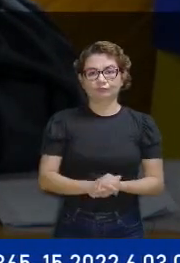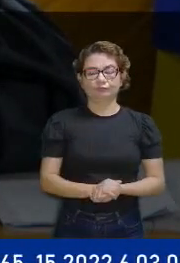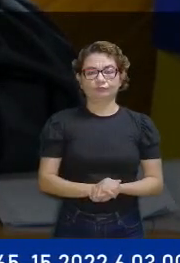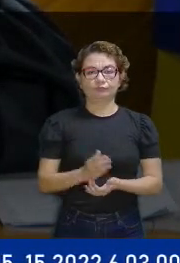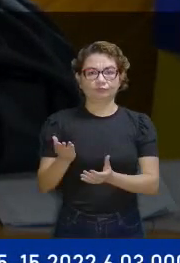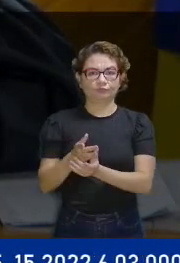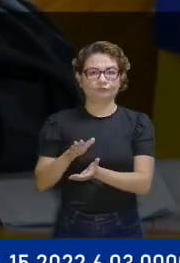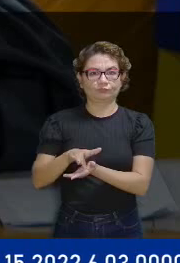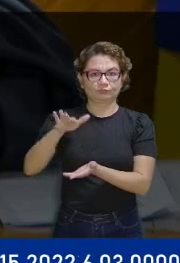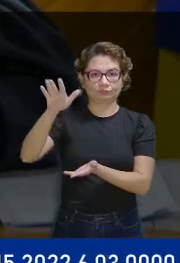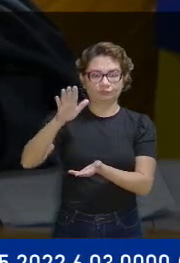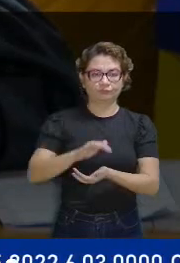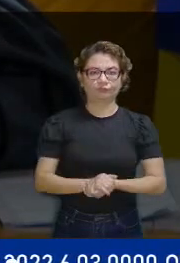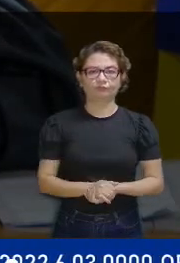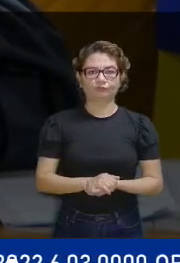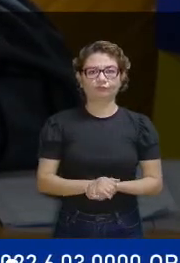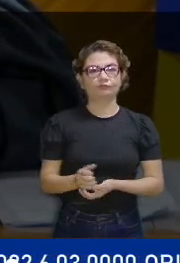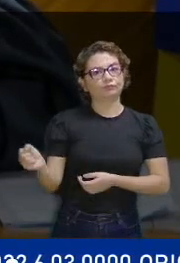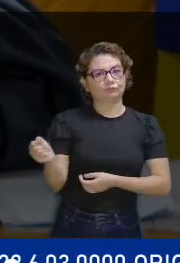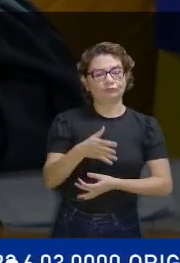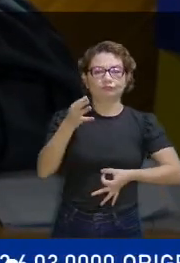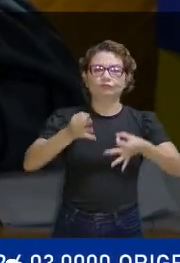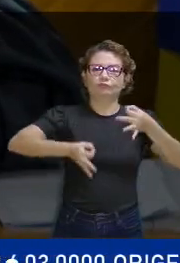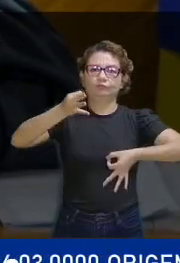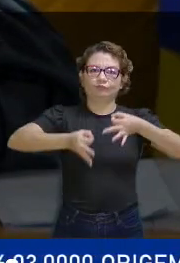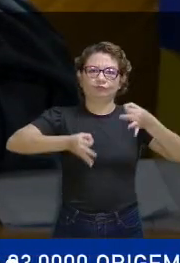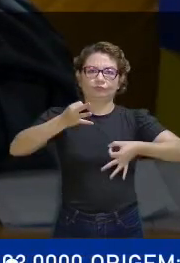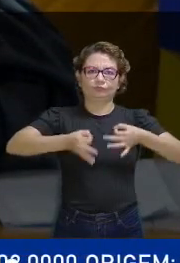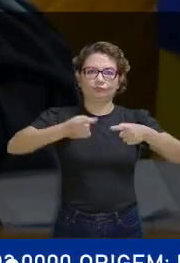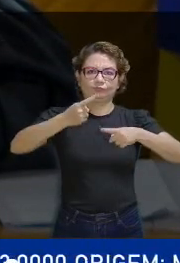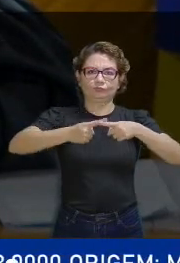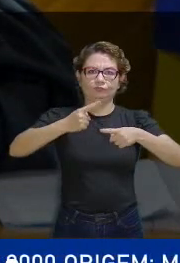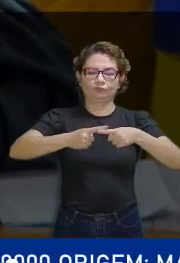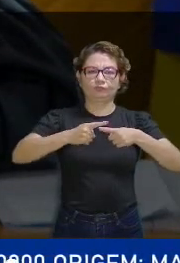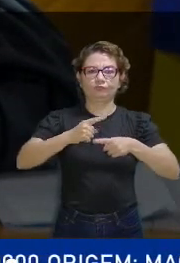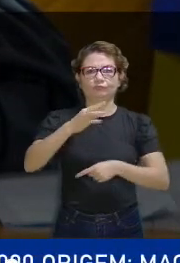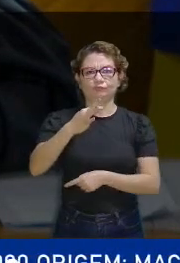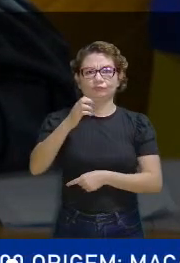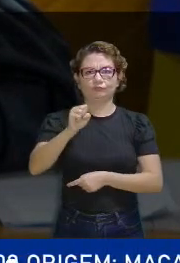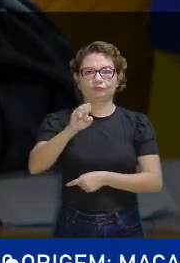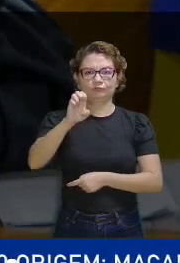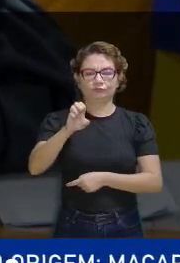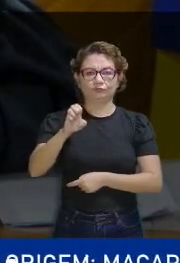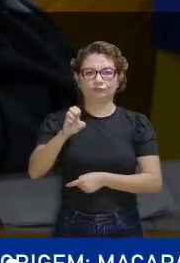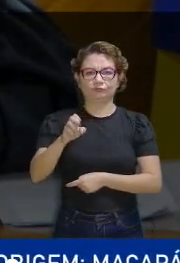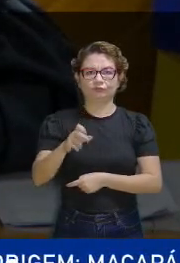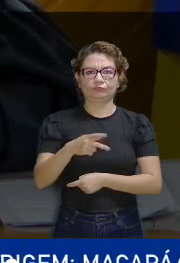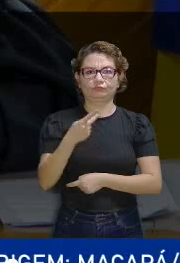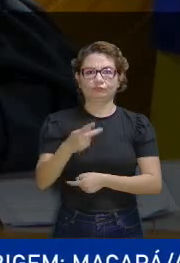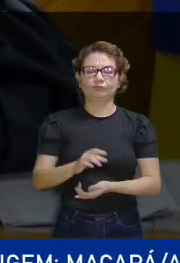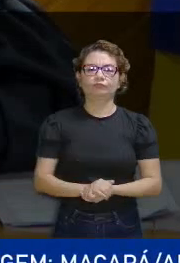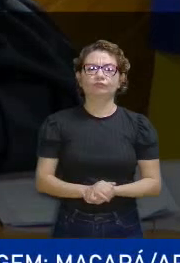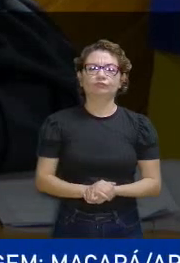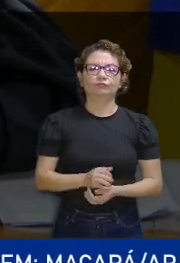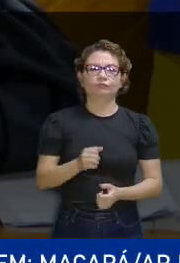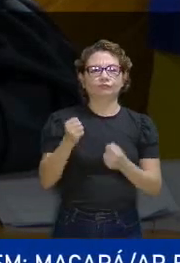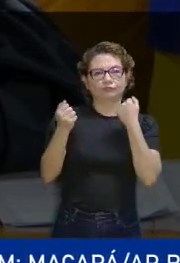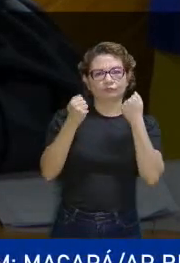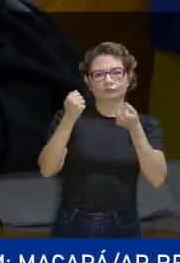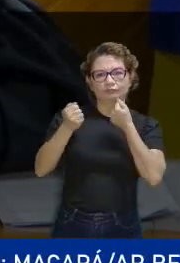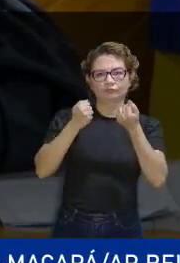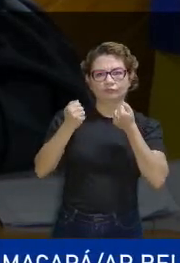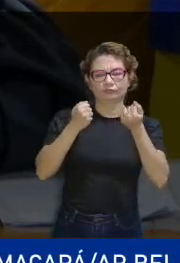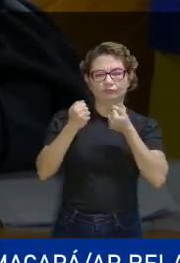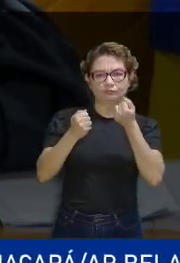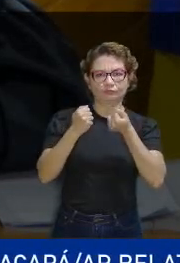são submetidos a novo julgamento por determinação do Foco no TSE desembargador Agostinho para Silvério. análise das despesas com